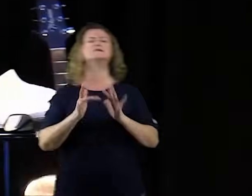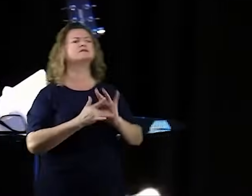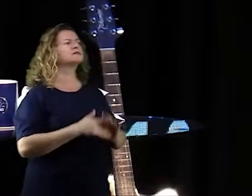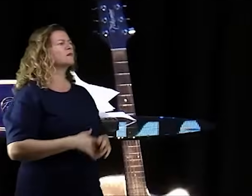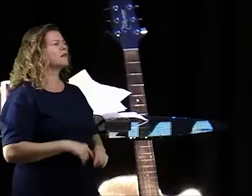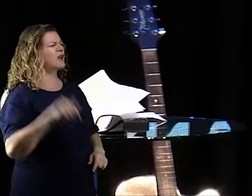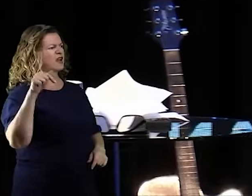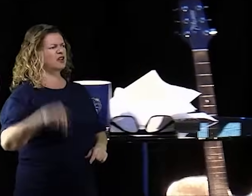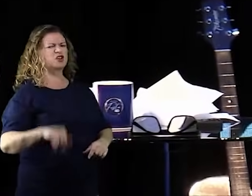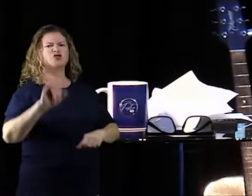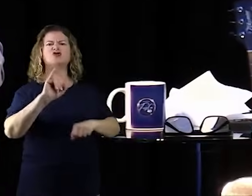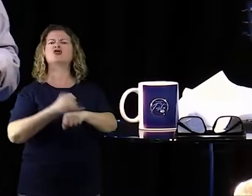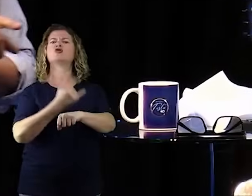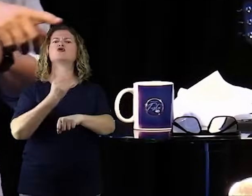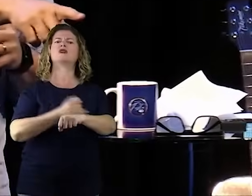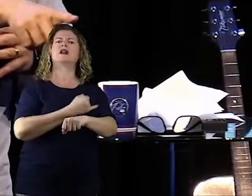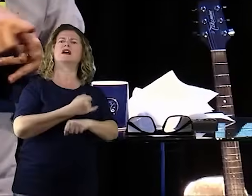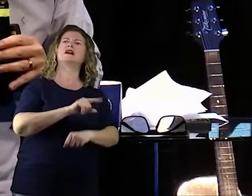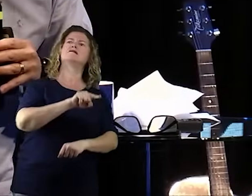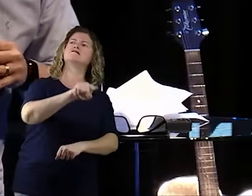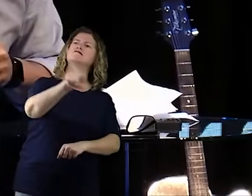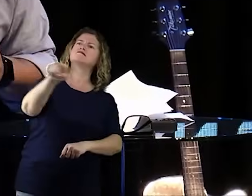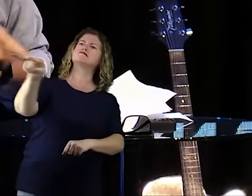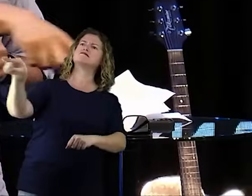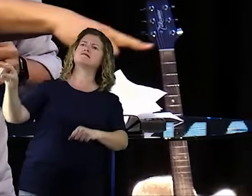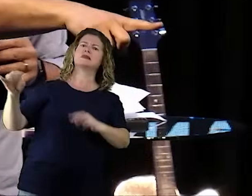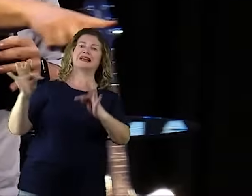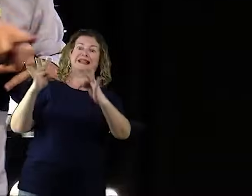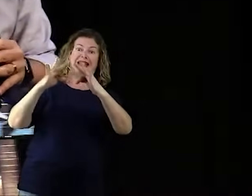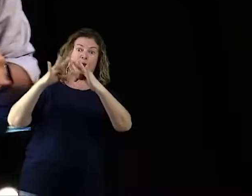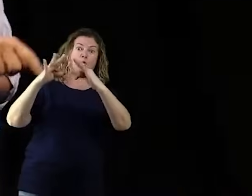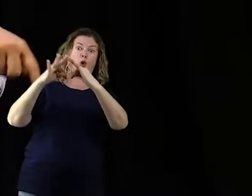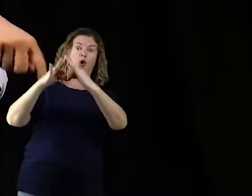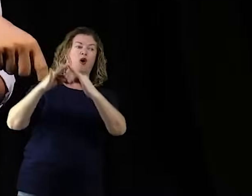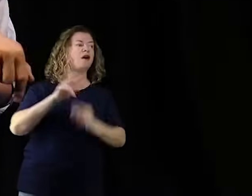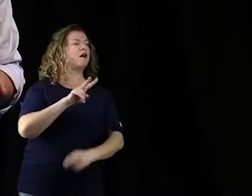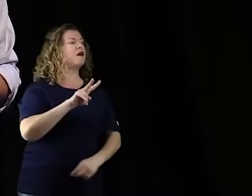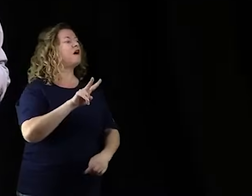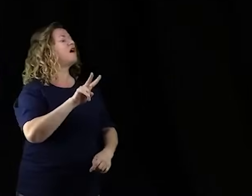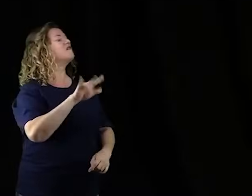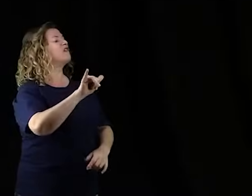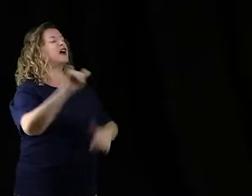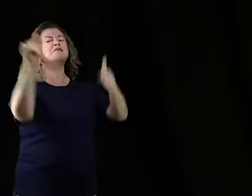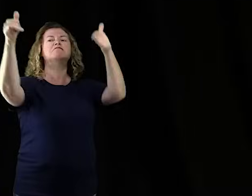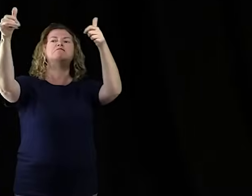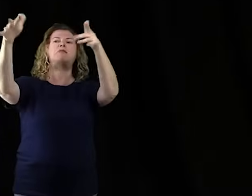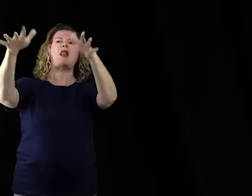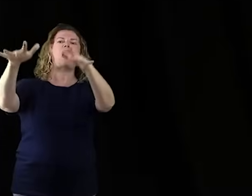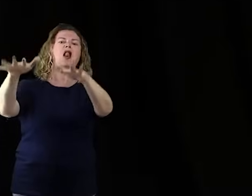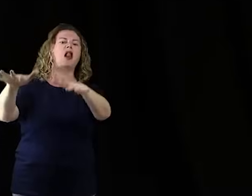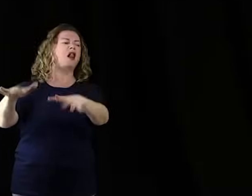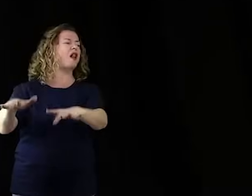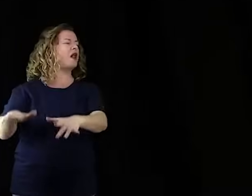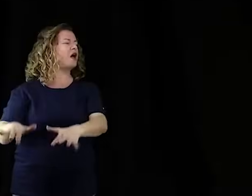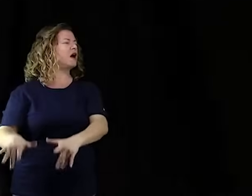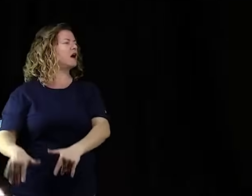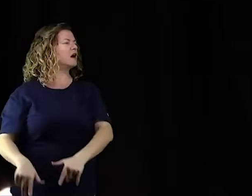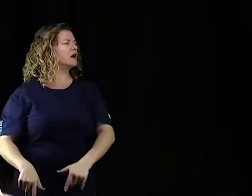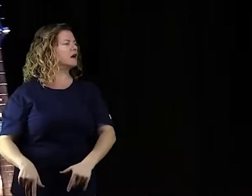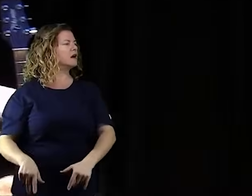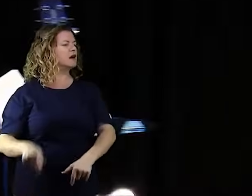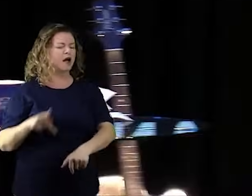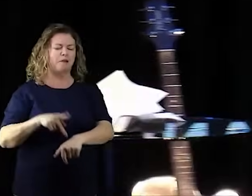analisando o tempo Nós entramos em Jerusalém ano agora em março pela porta